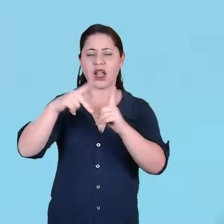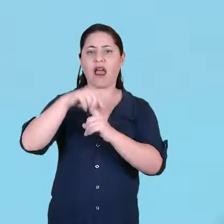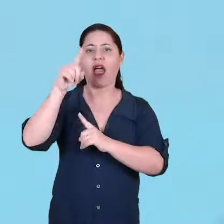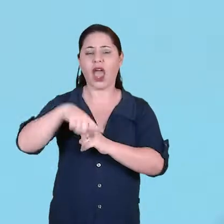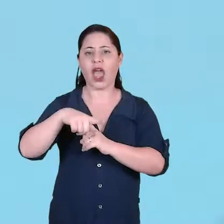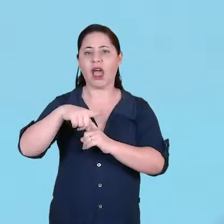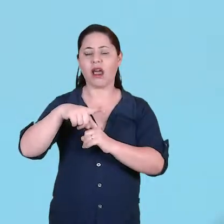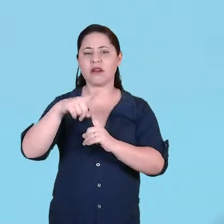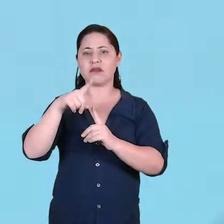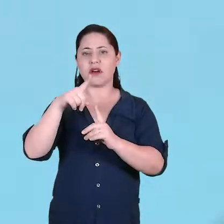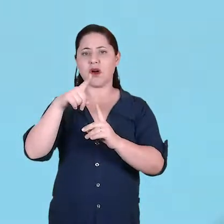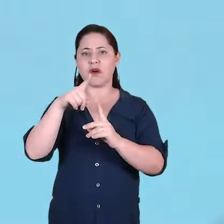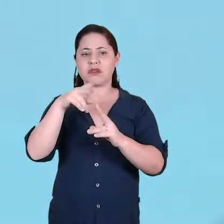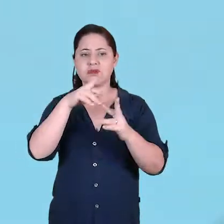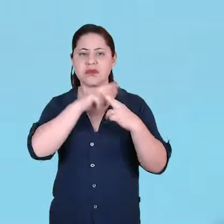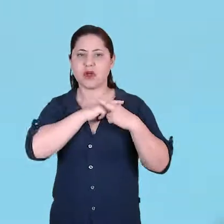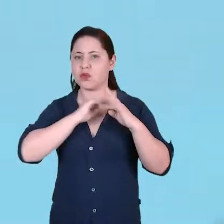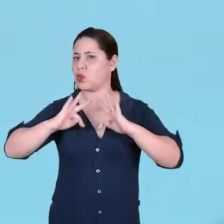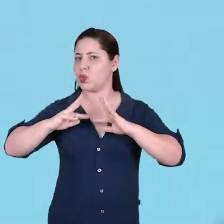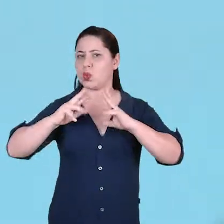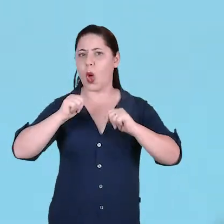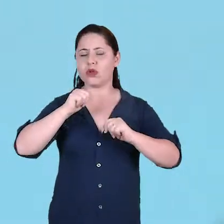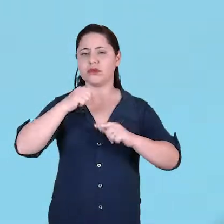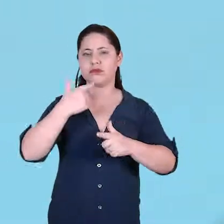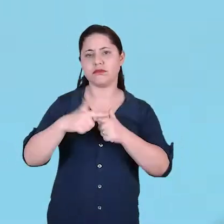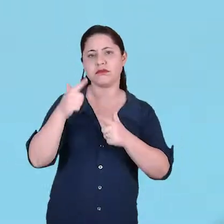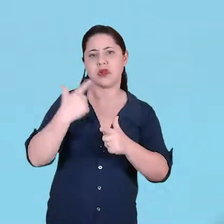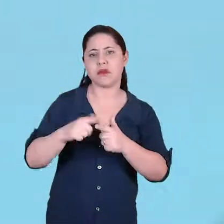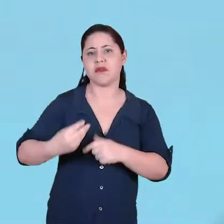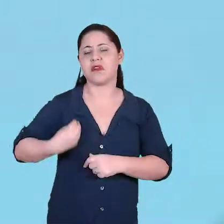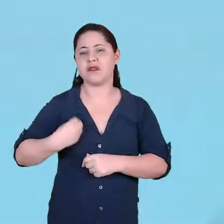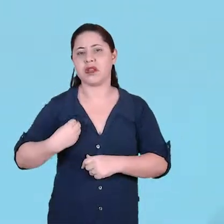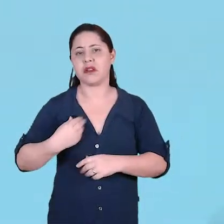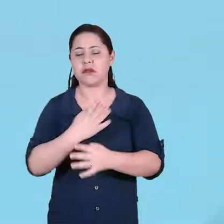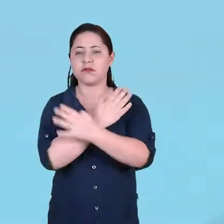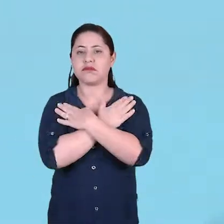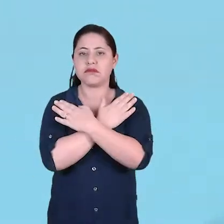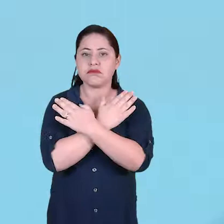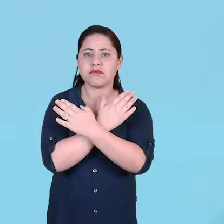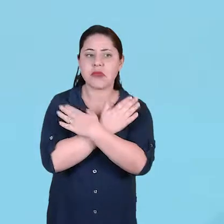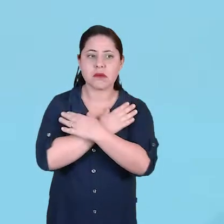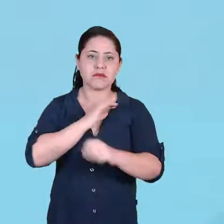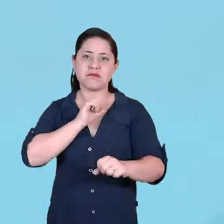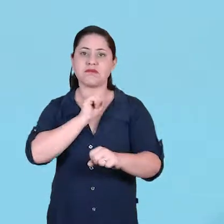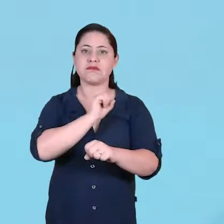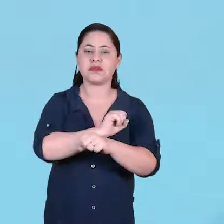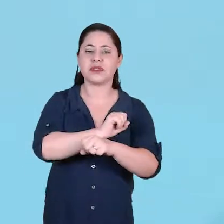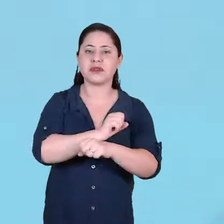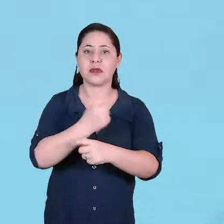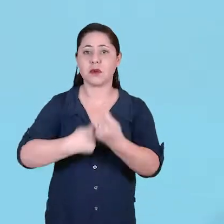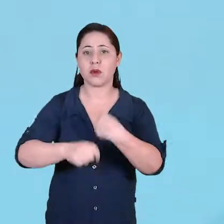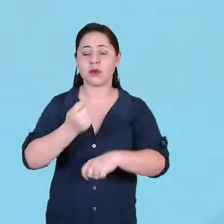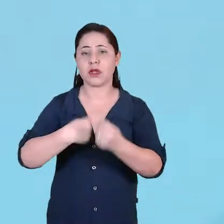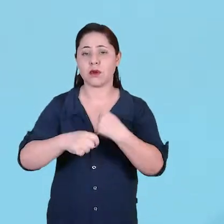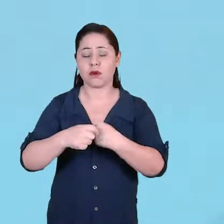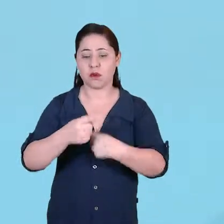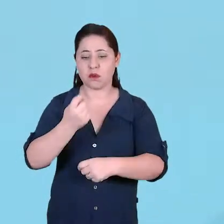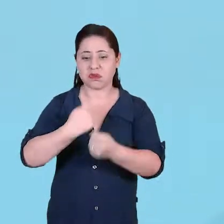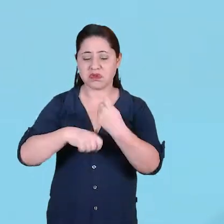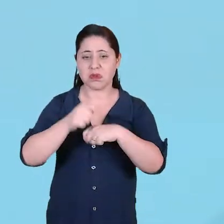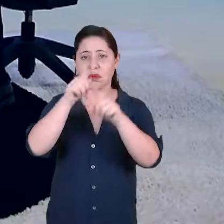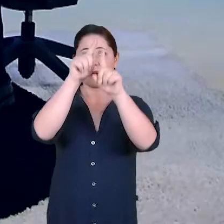principal responsável por todos os problemas que nós estamos vivendo, desemprego, a paralisação na economia, uma economia